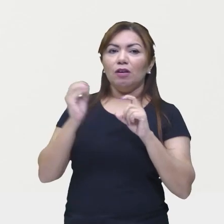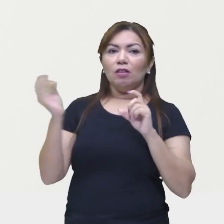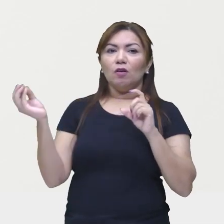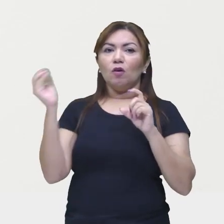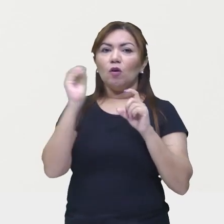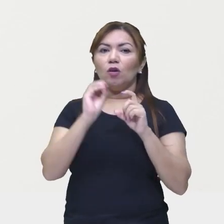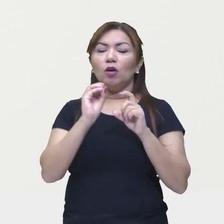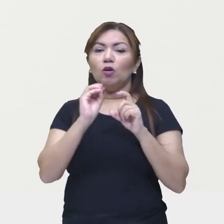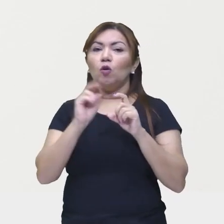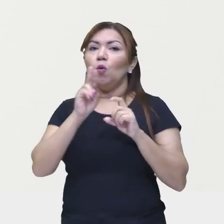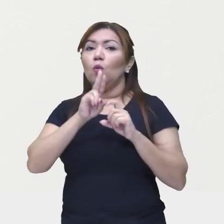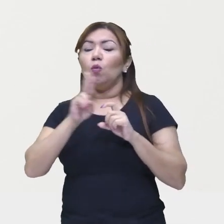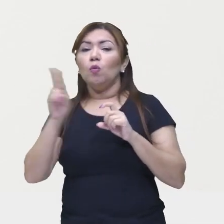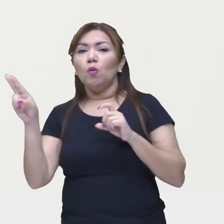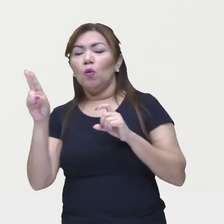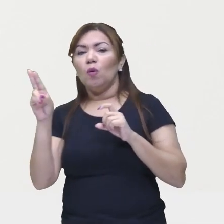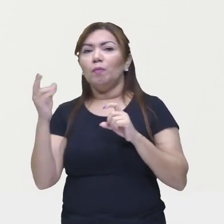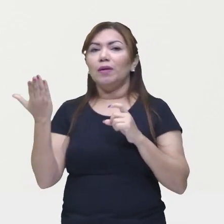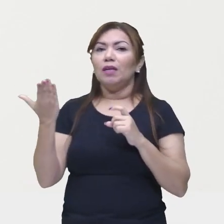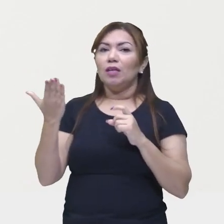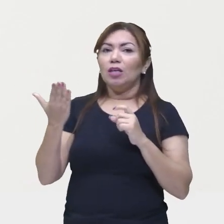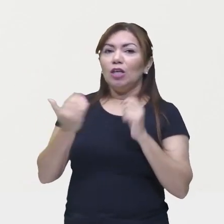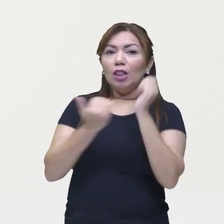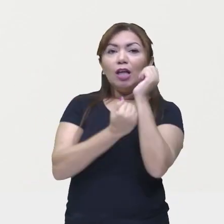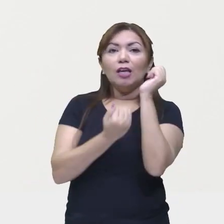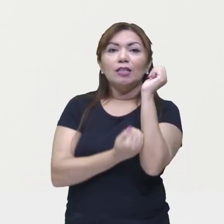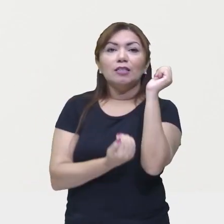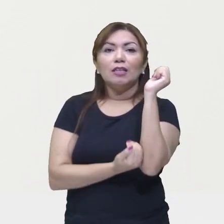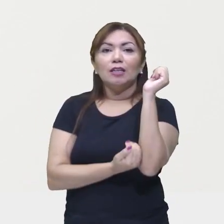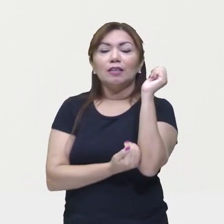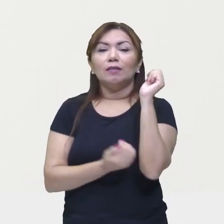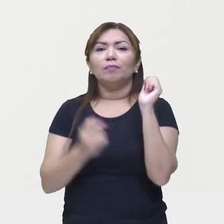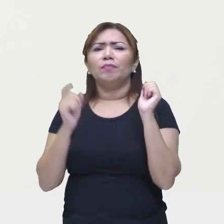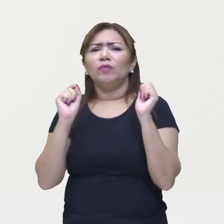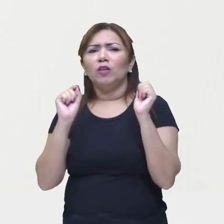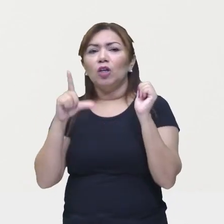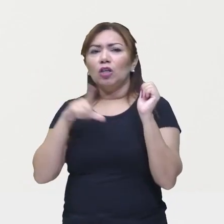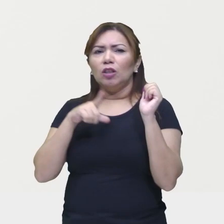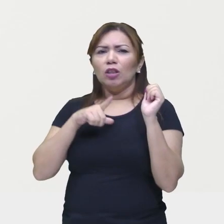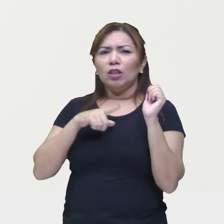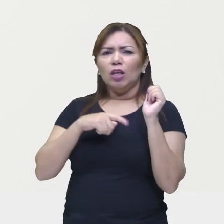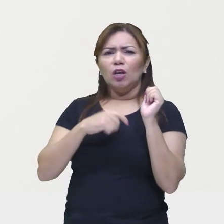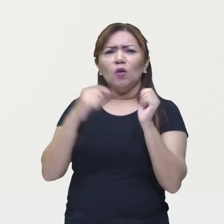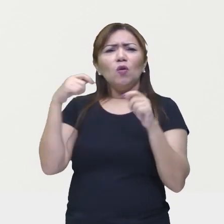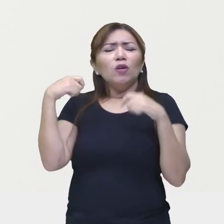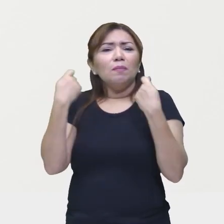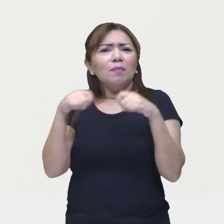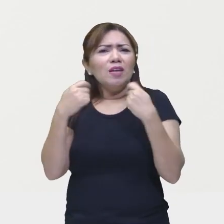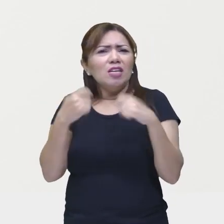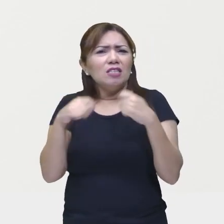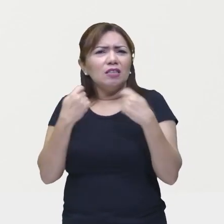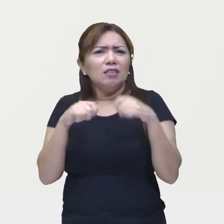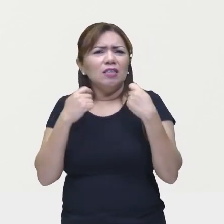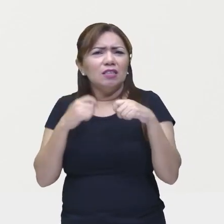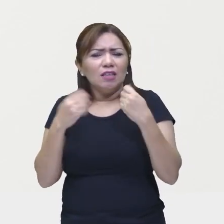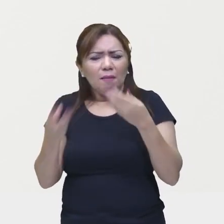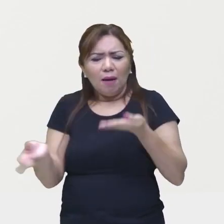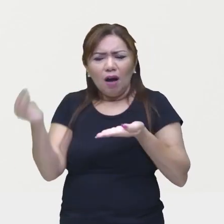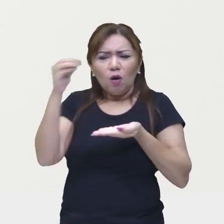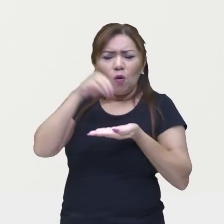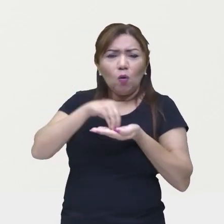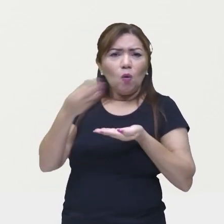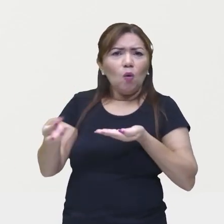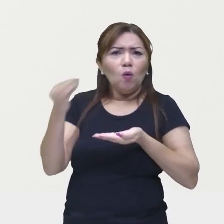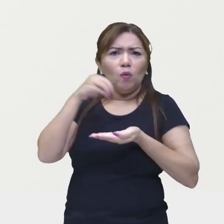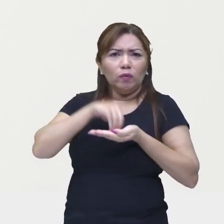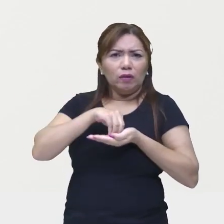do alimento. Depois disso, nós temos os ingredientes, que vai trazer para a